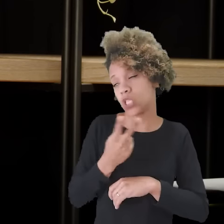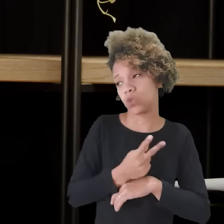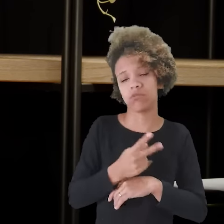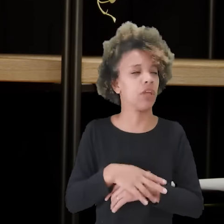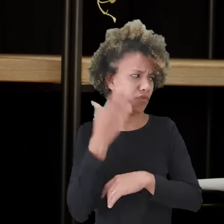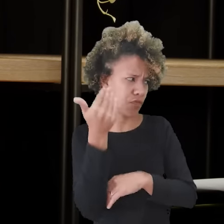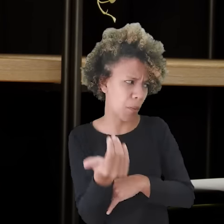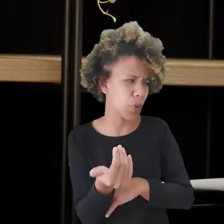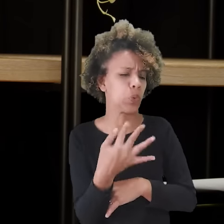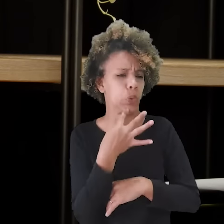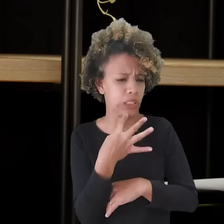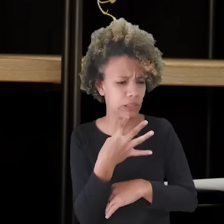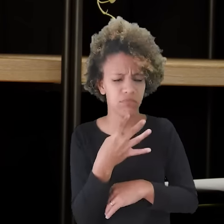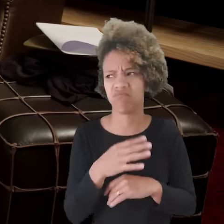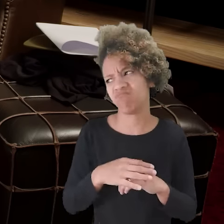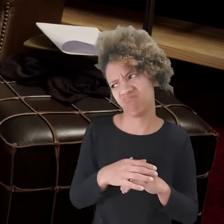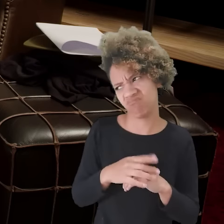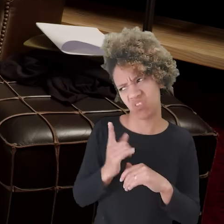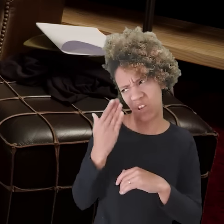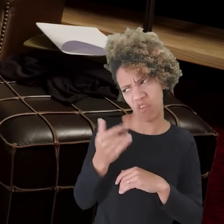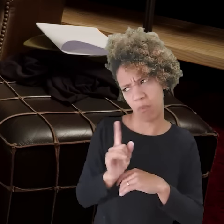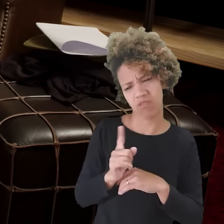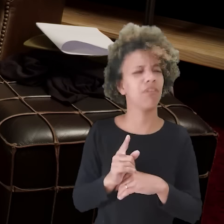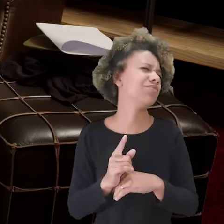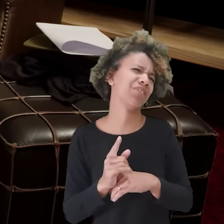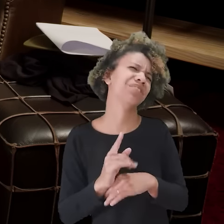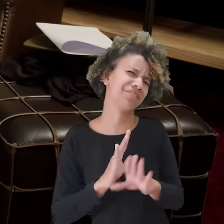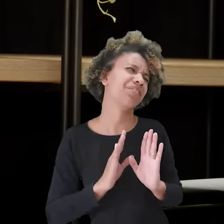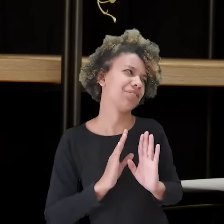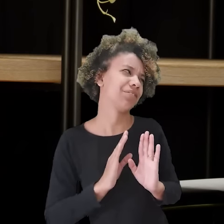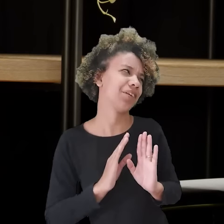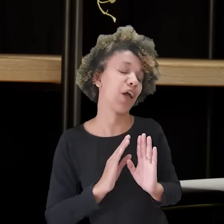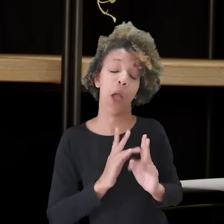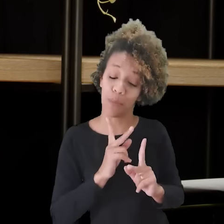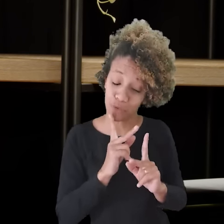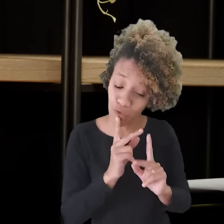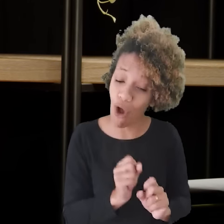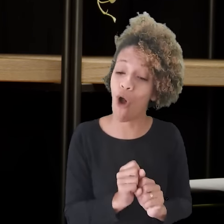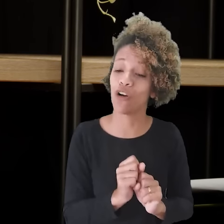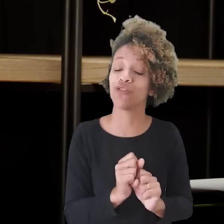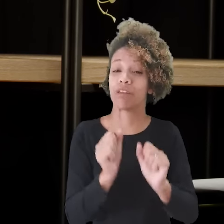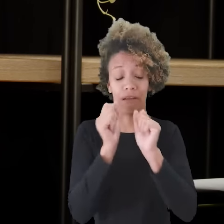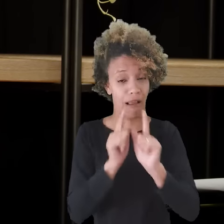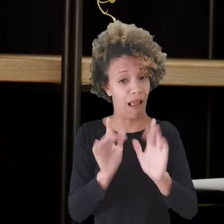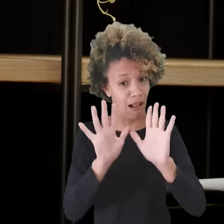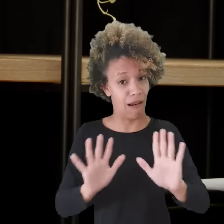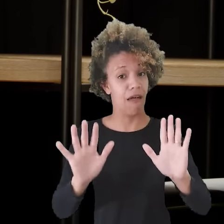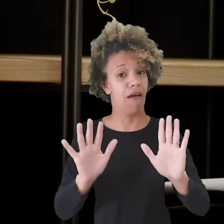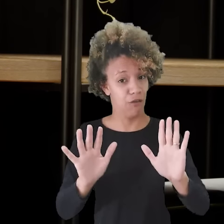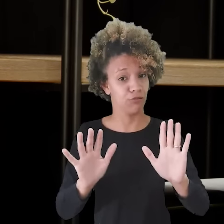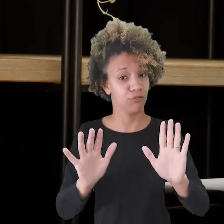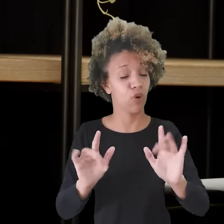famoso né Em algum momento você ficou muito conhecido é uma palavra muito forte é deixar claro